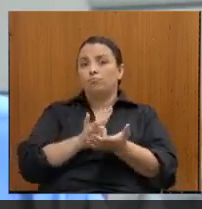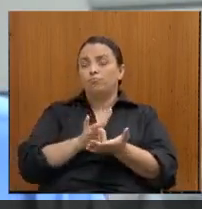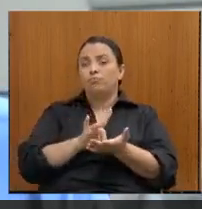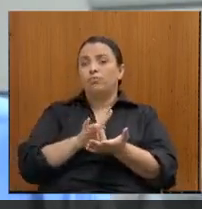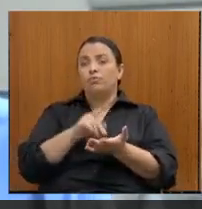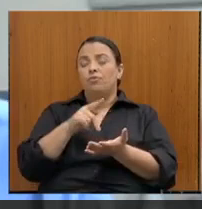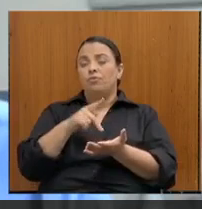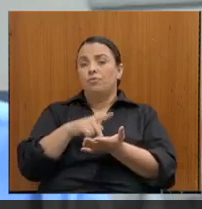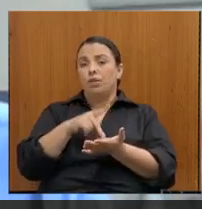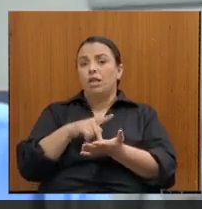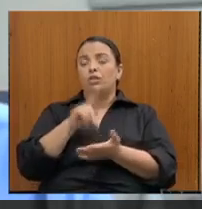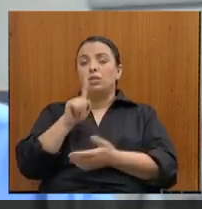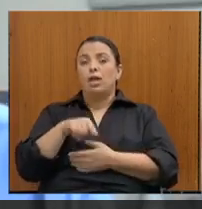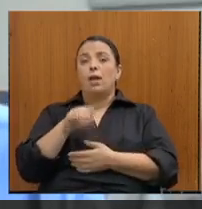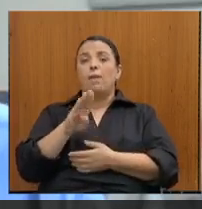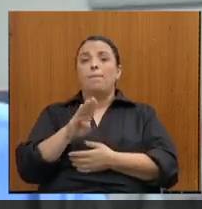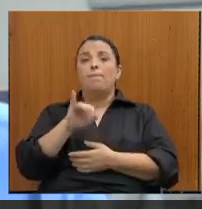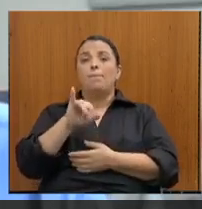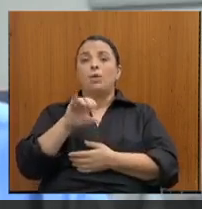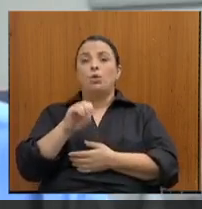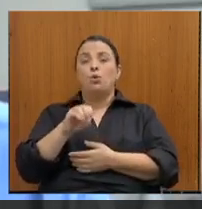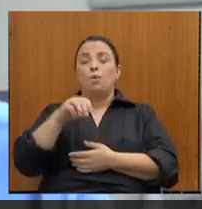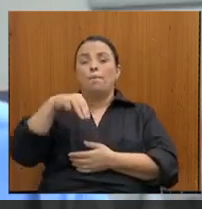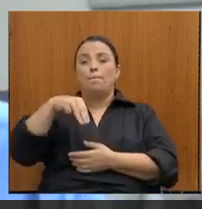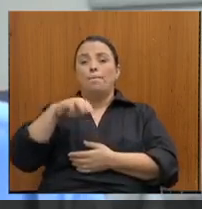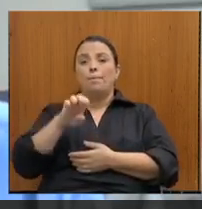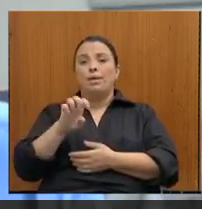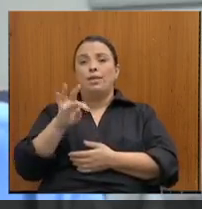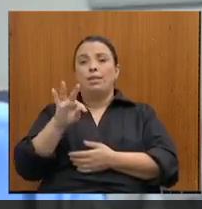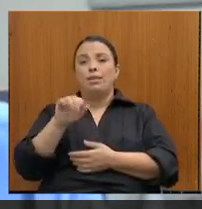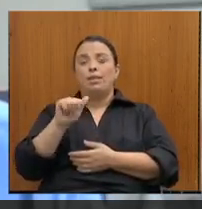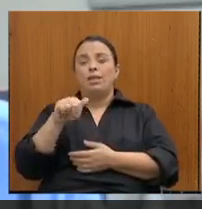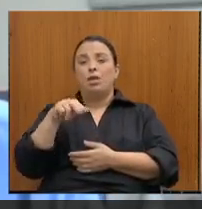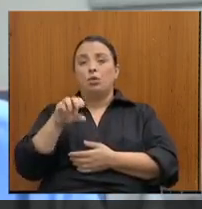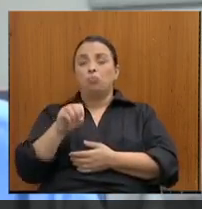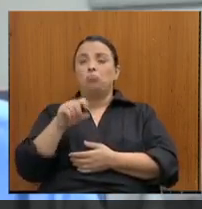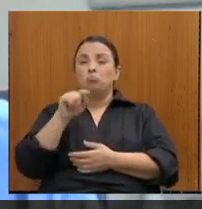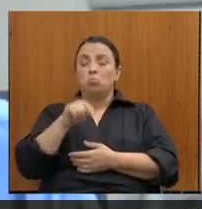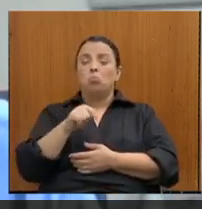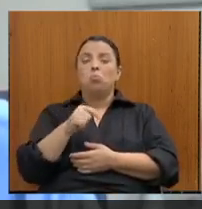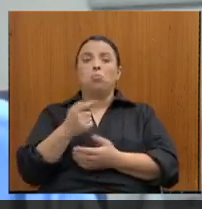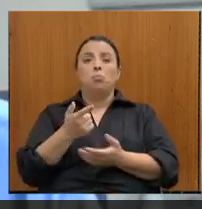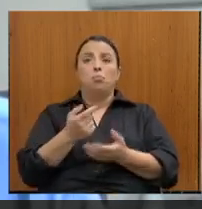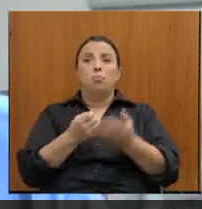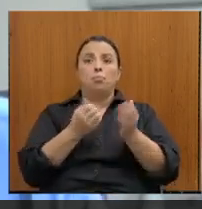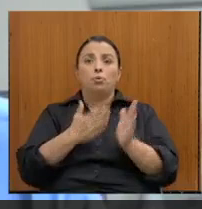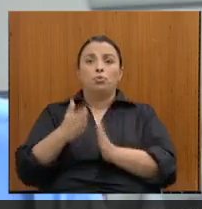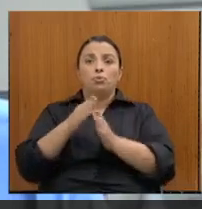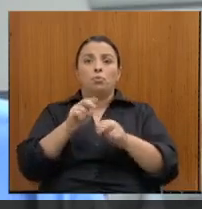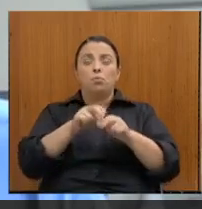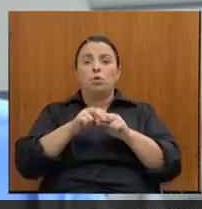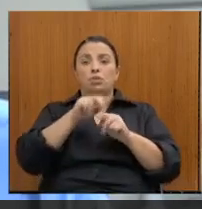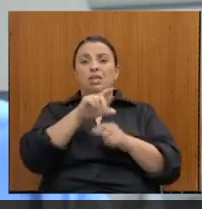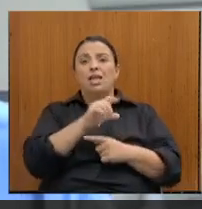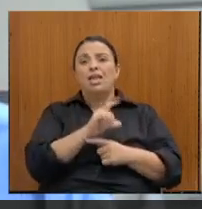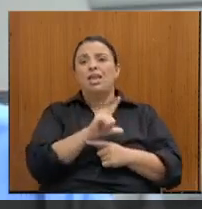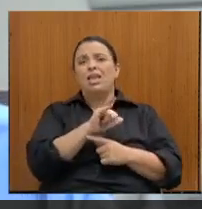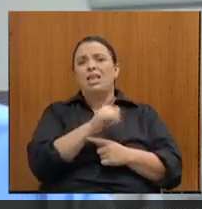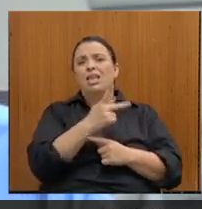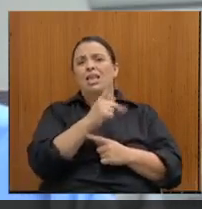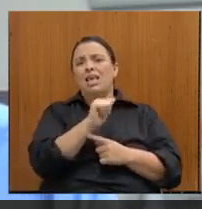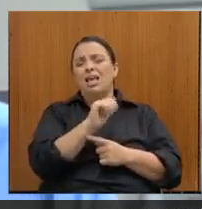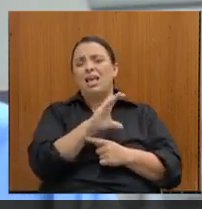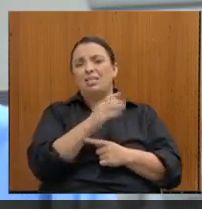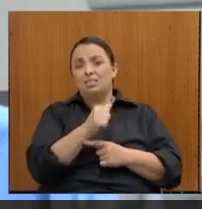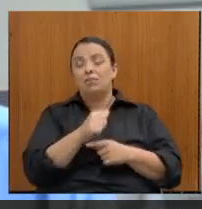nosso e o metano é o pimentão de do partido a linhaça do produto e da produção de etanol e também a troca de filtro